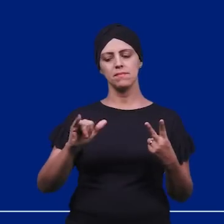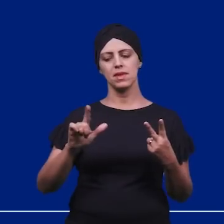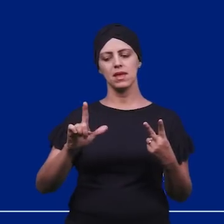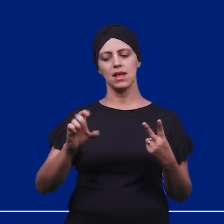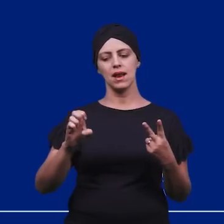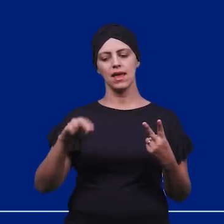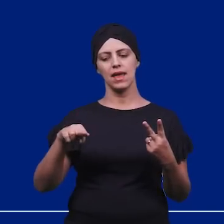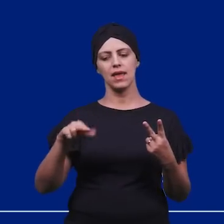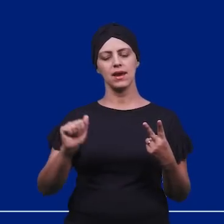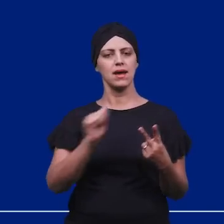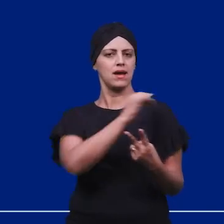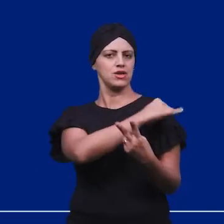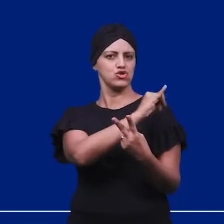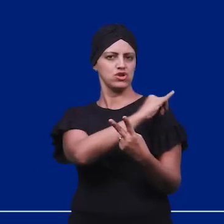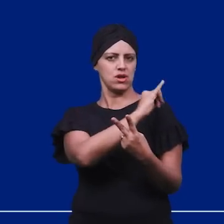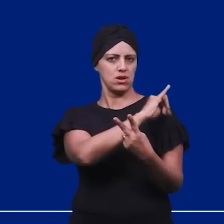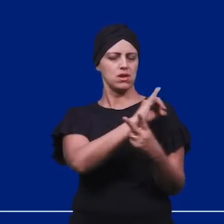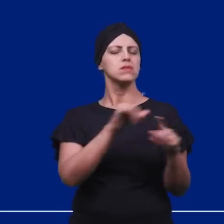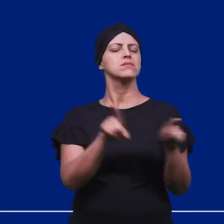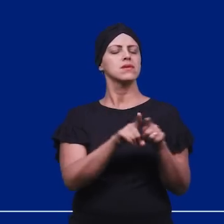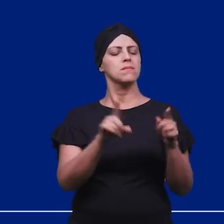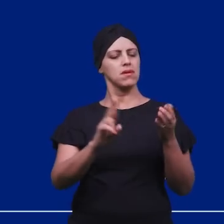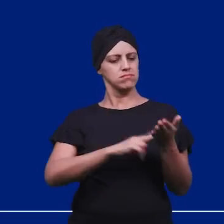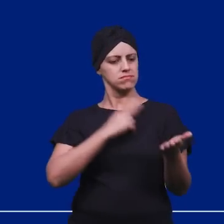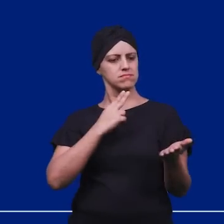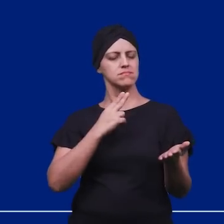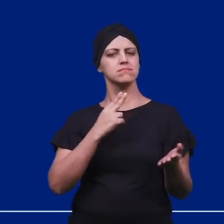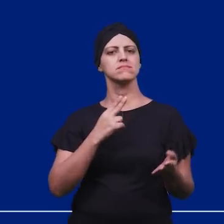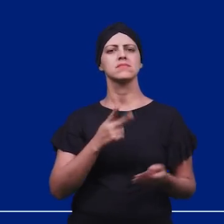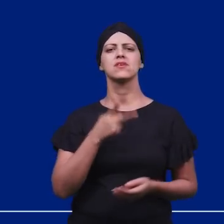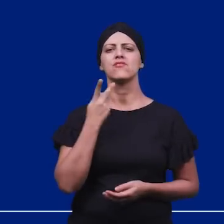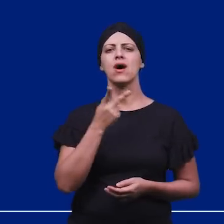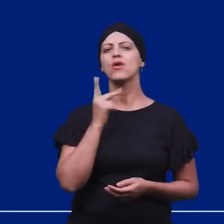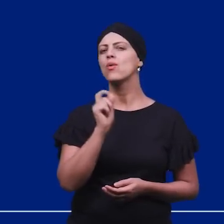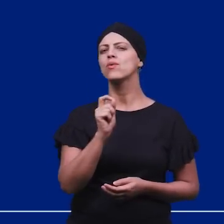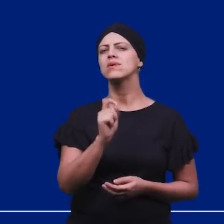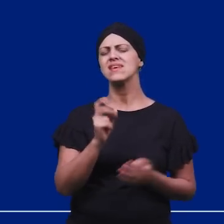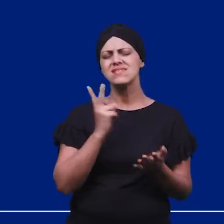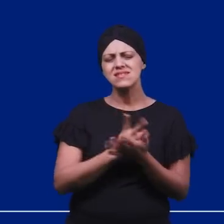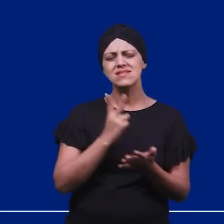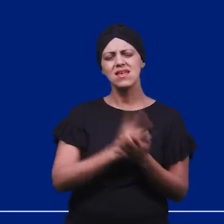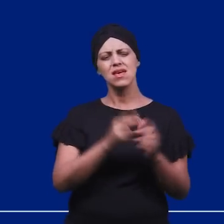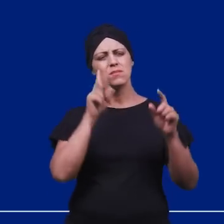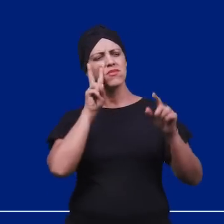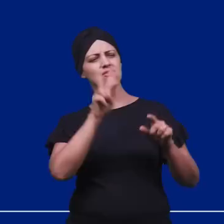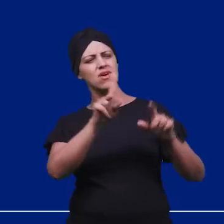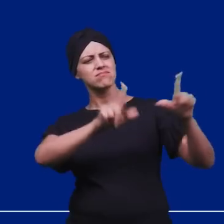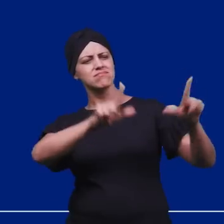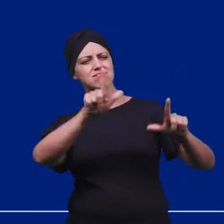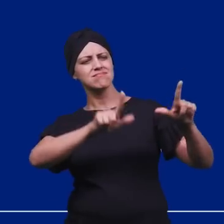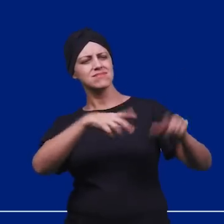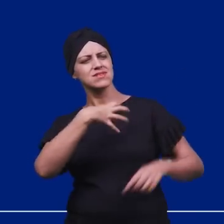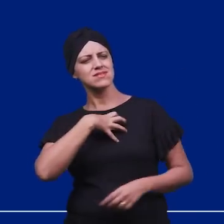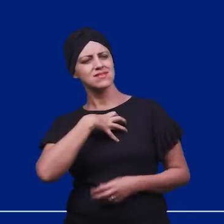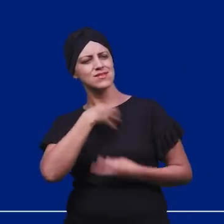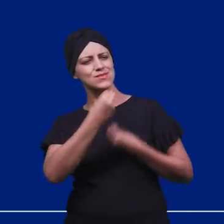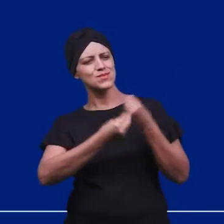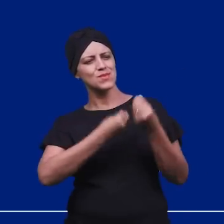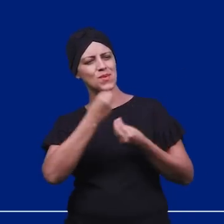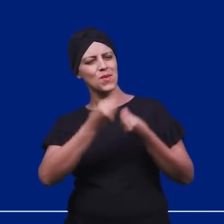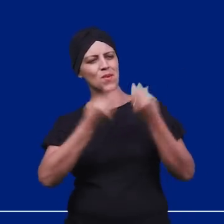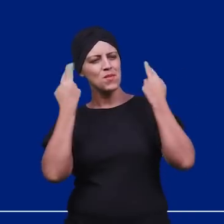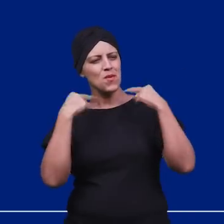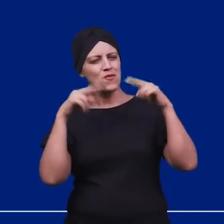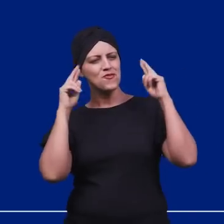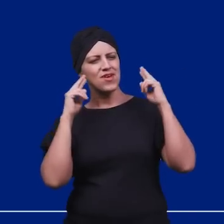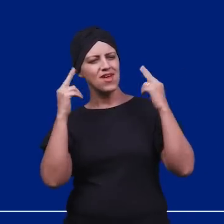de Campos dos Goitacazes, no estado do Rio de Janeiro, escreveu o seguinte: todas as vezes que assisto ao programa, sinto o mover do Senhor me